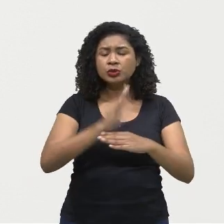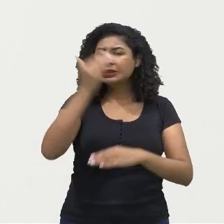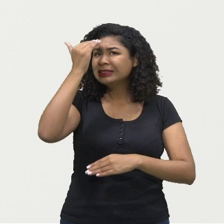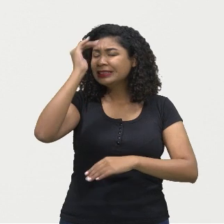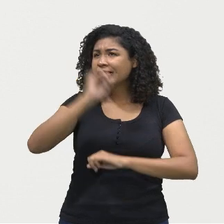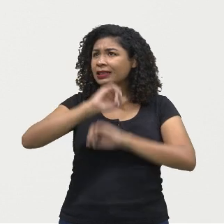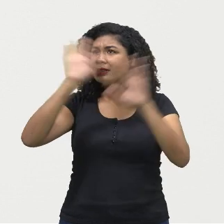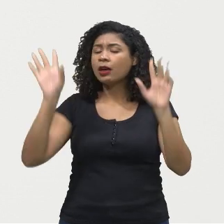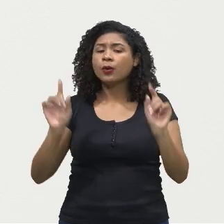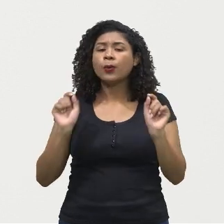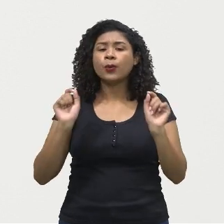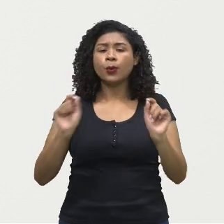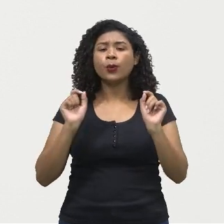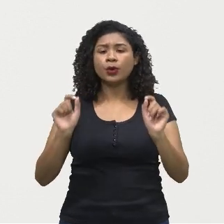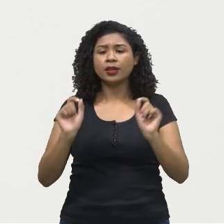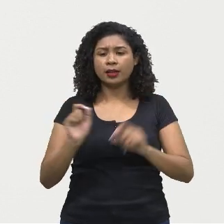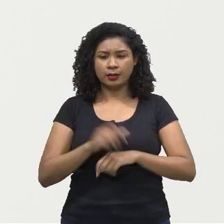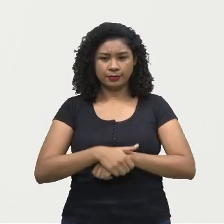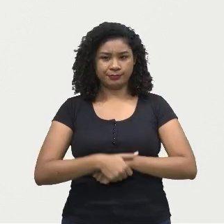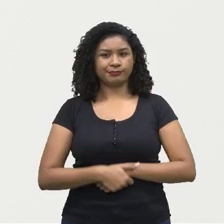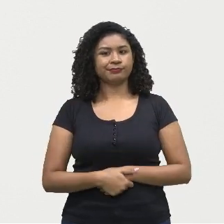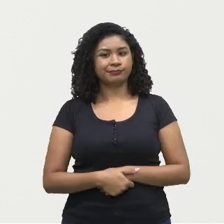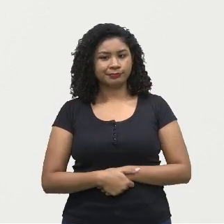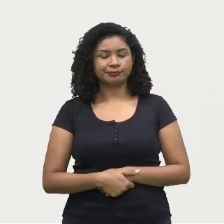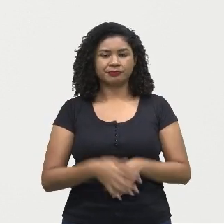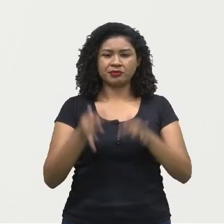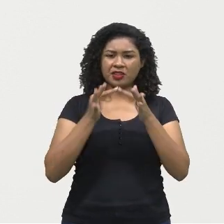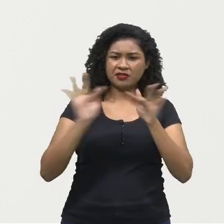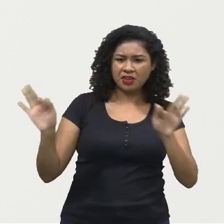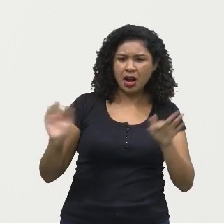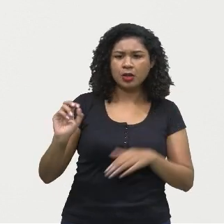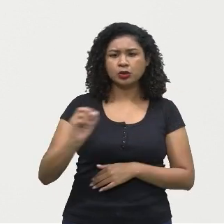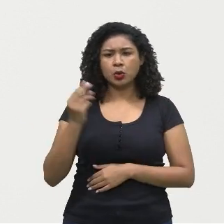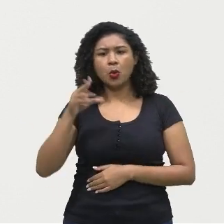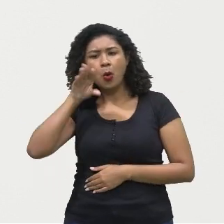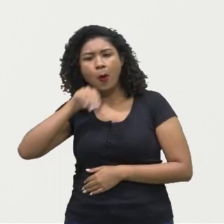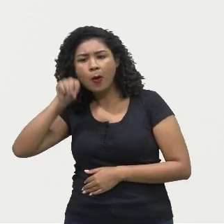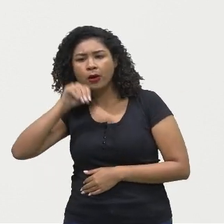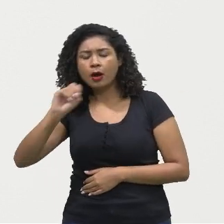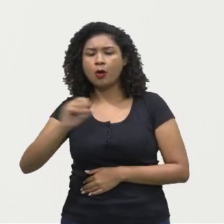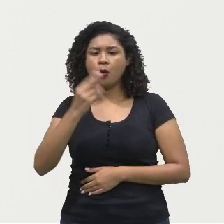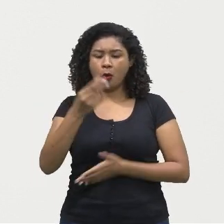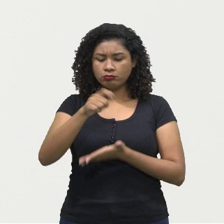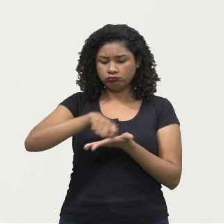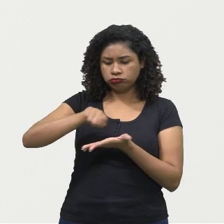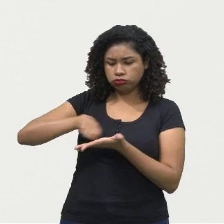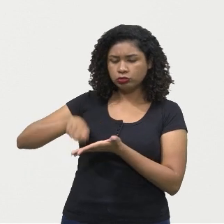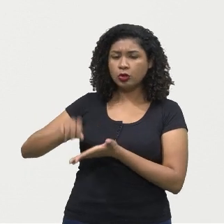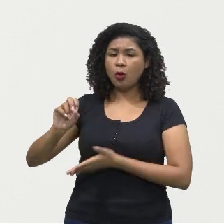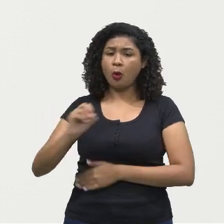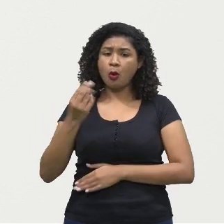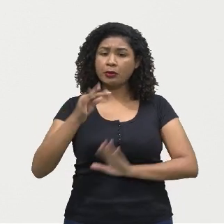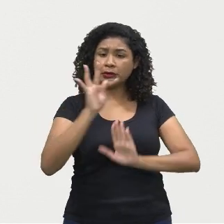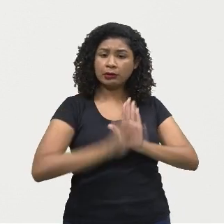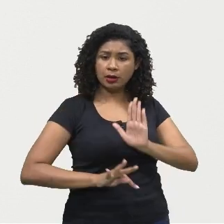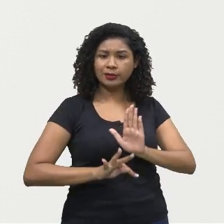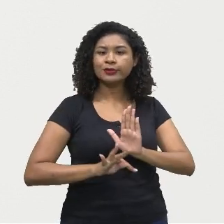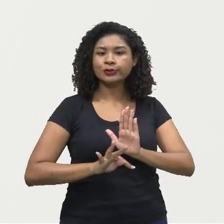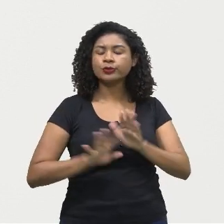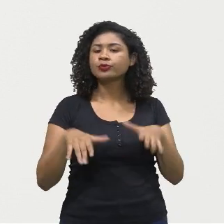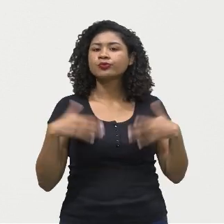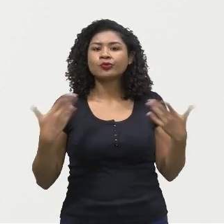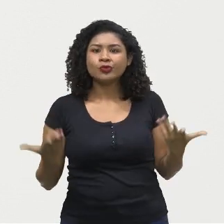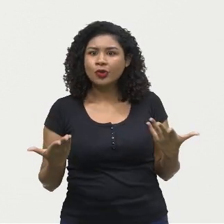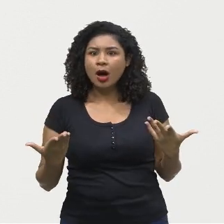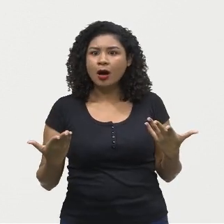que tipo de relação nos discursos, seja ele oral ou escrito, ou seja, nos textos, na nossa fala, não é? Qual